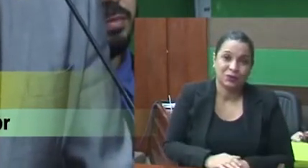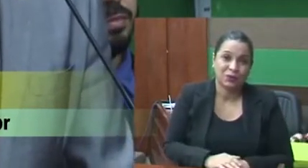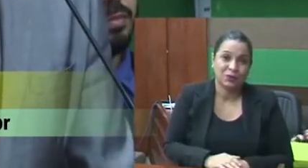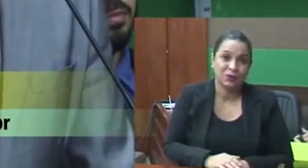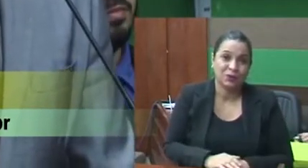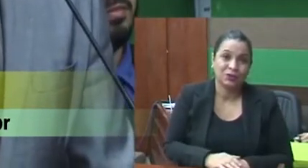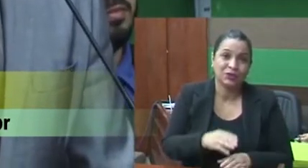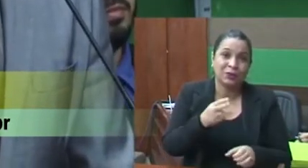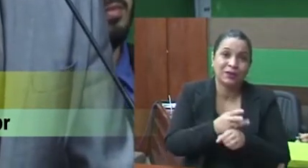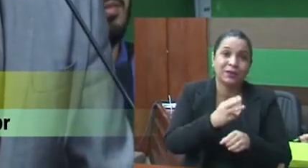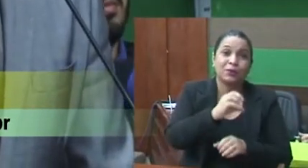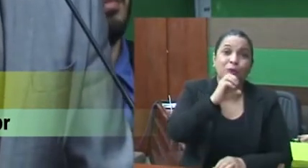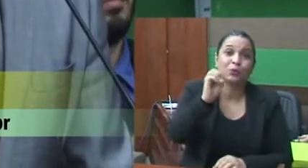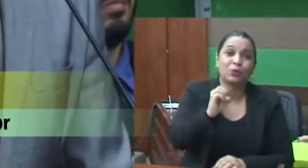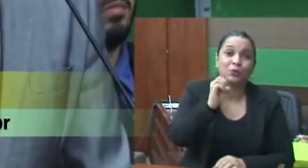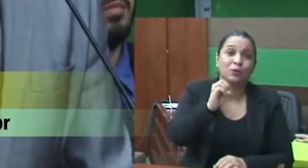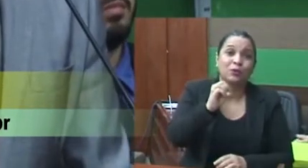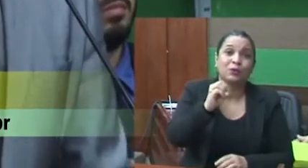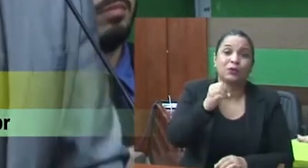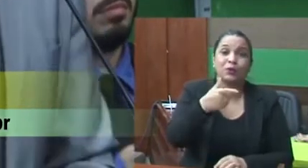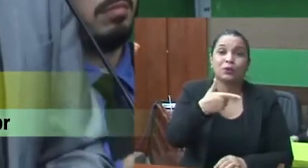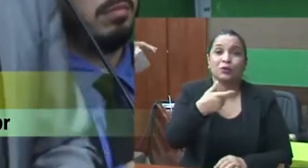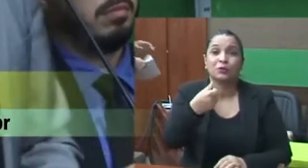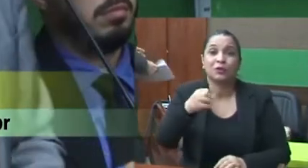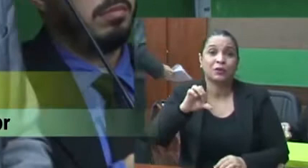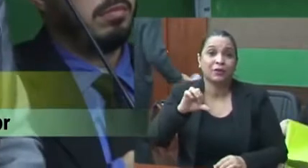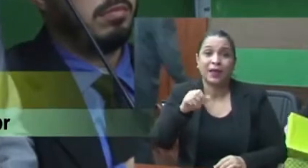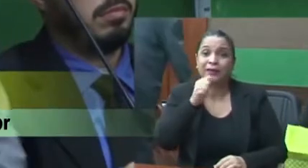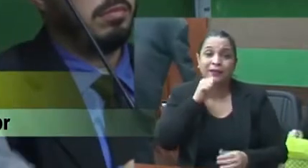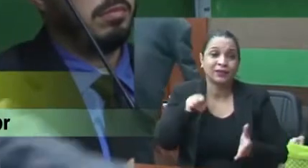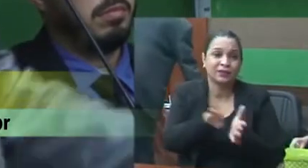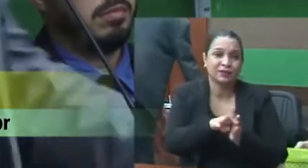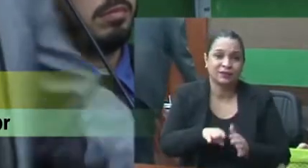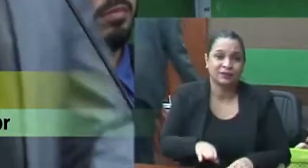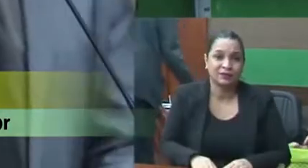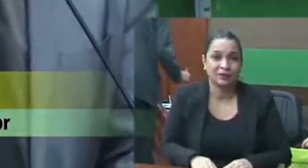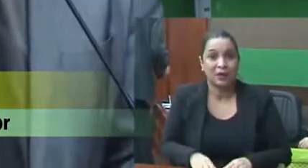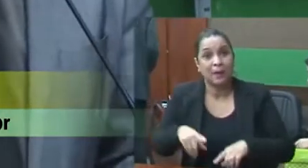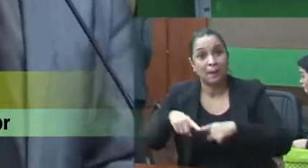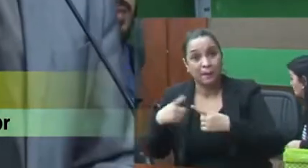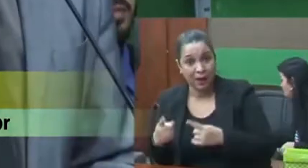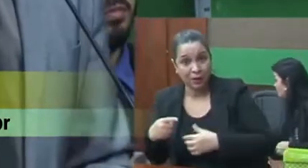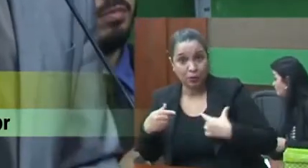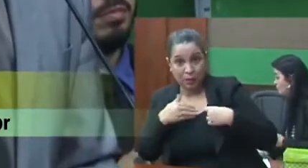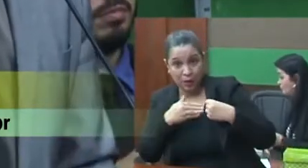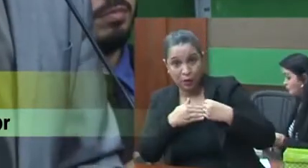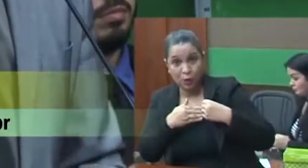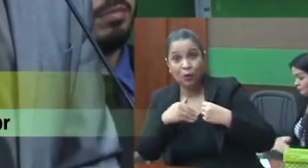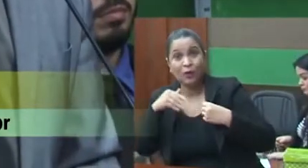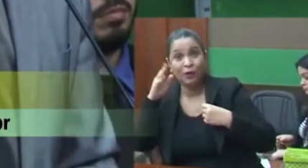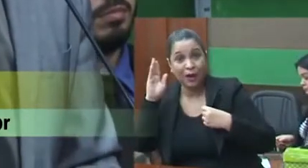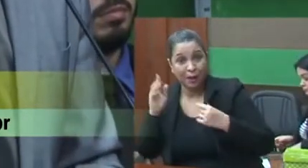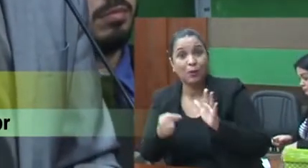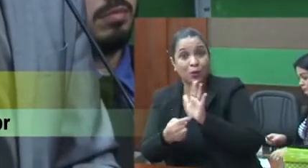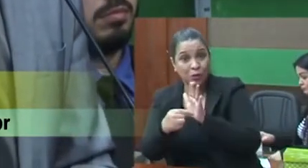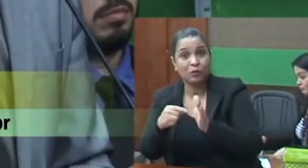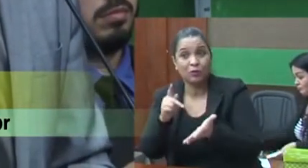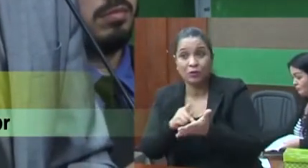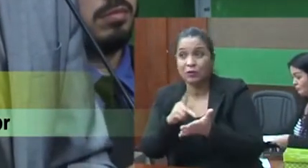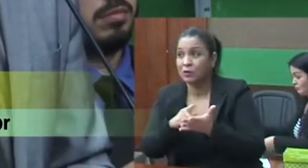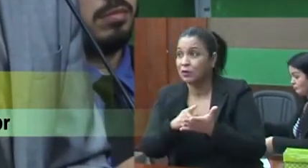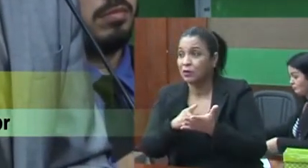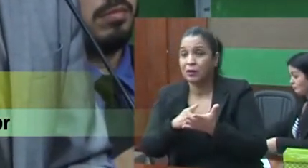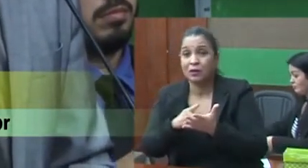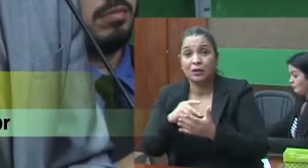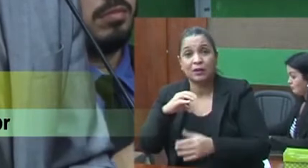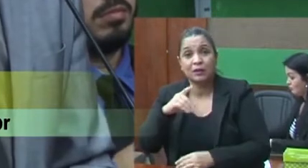chegou. Na questão do vídeo do paletó, a verdade apareceu. Na CPI do paletó, que já está parada aqui